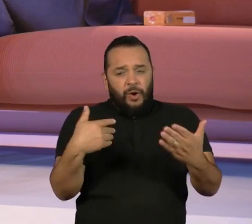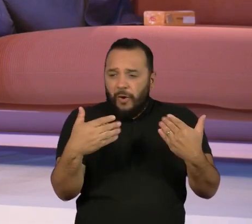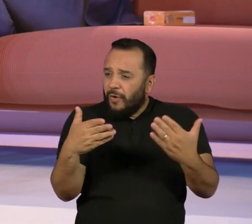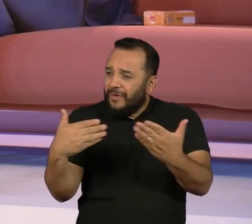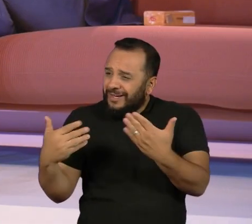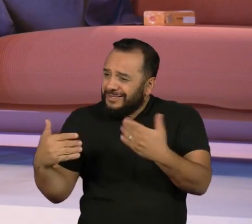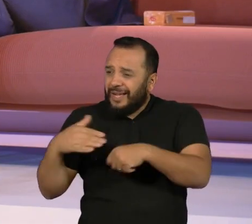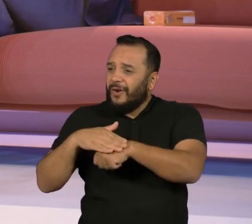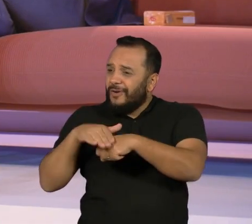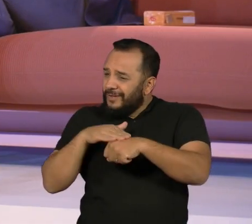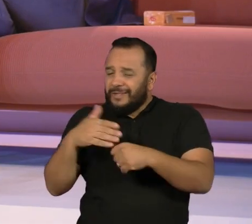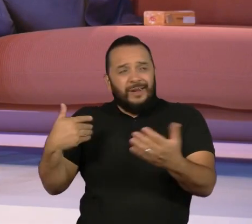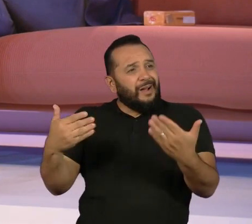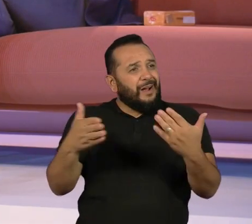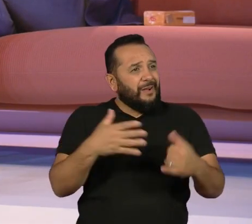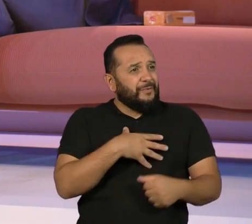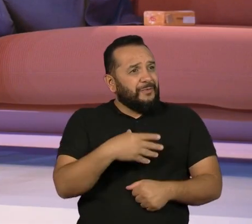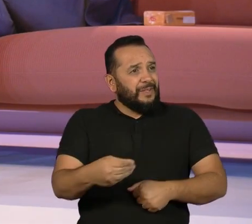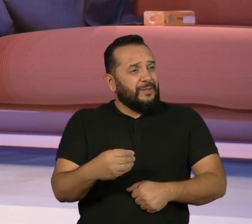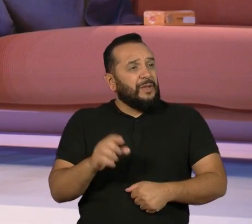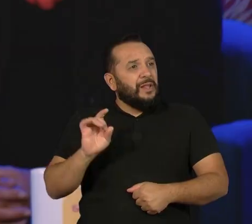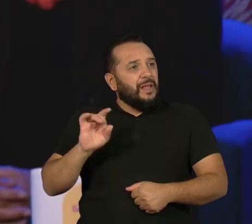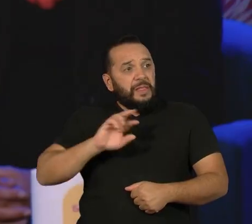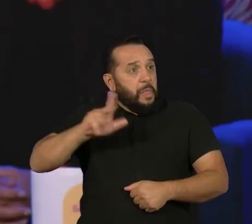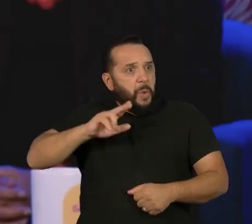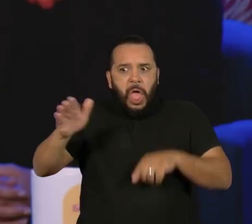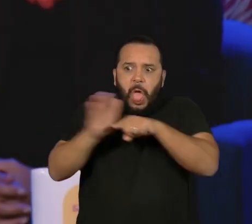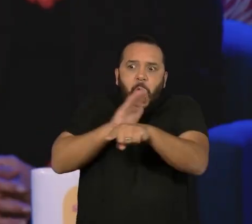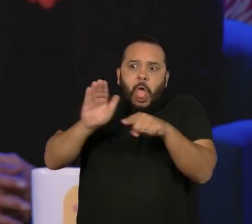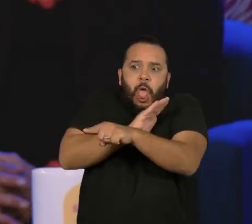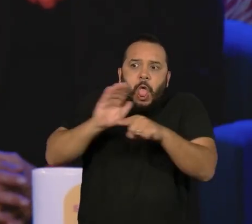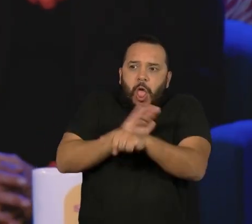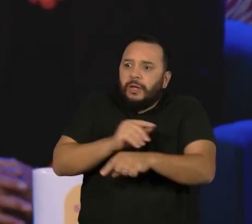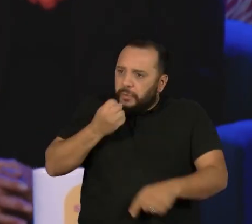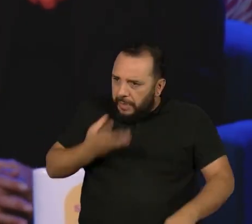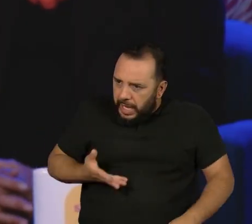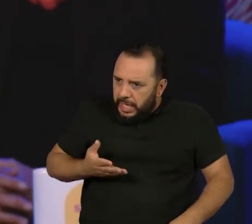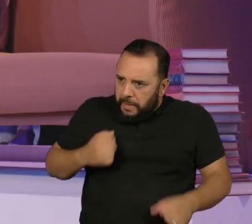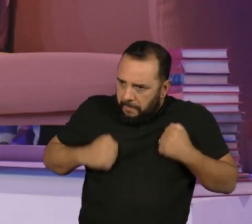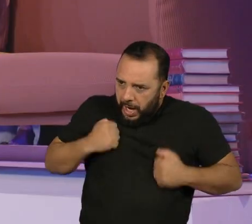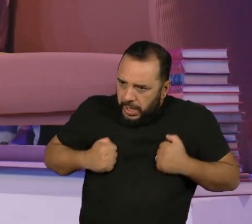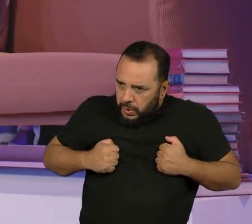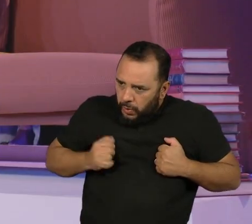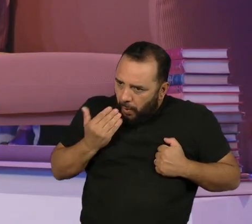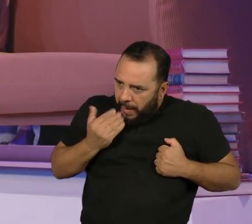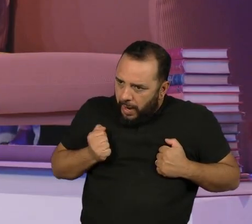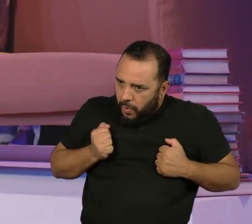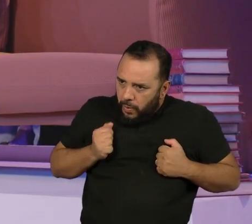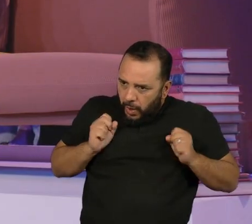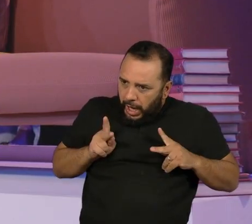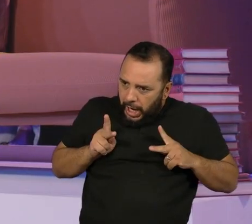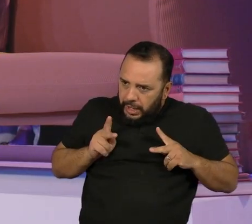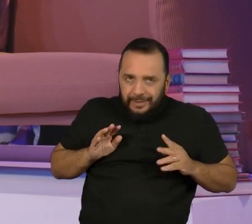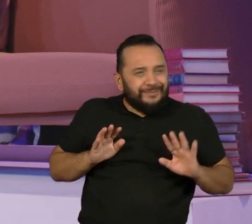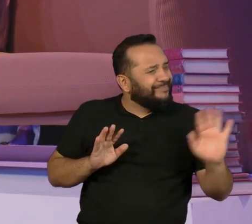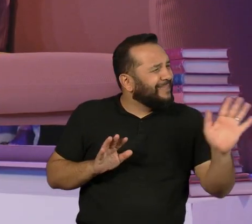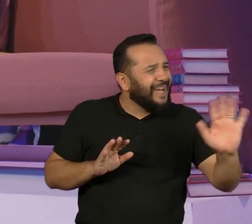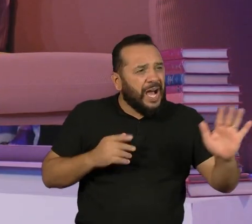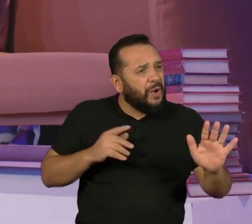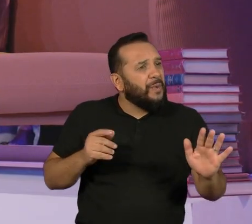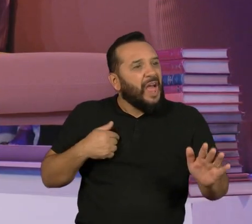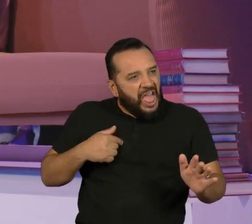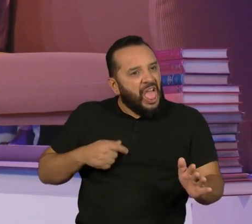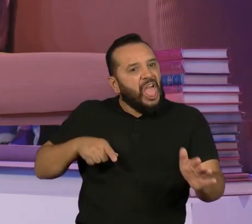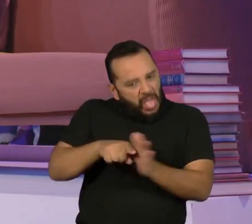com seus filhos, e não é conversar como interrogatório. Tudo bem? Tomou banho? Comeu? Tudo bem na escola? Isso não é conversa, é um interrogatório.